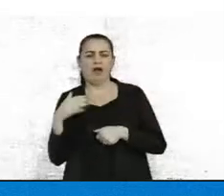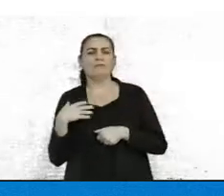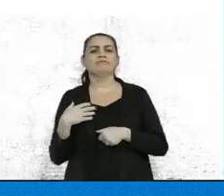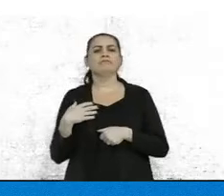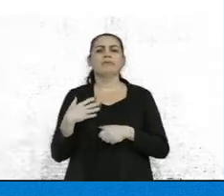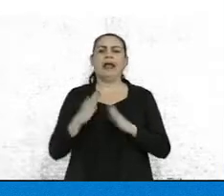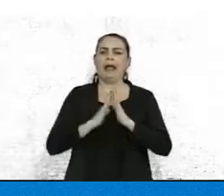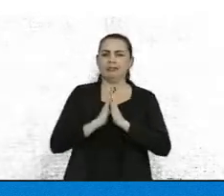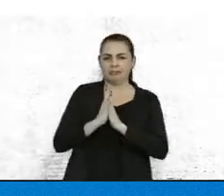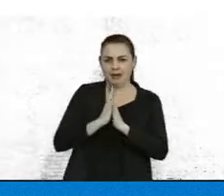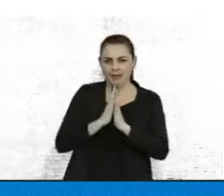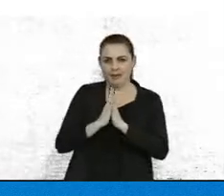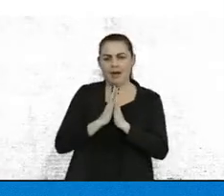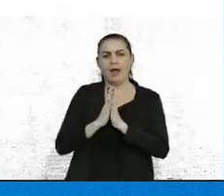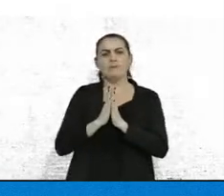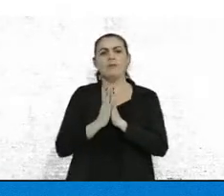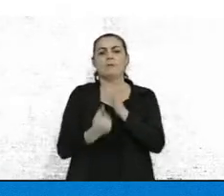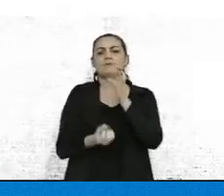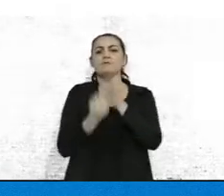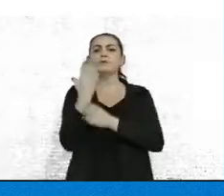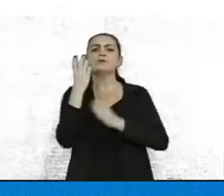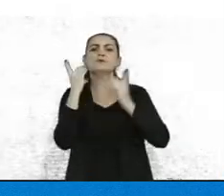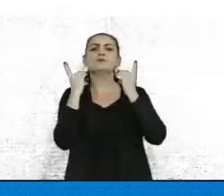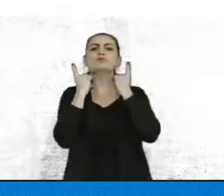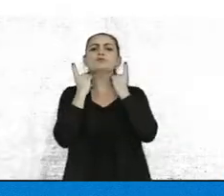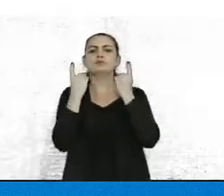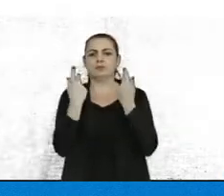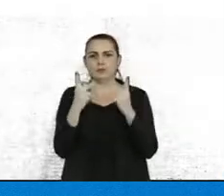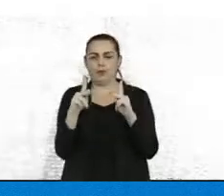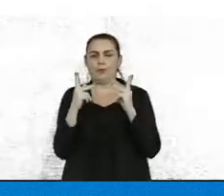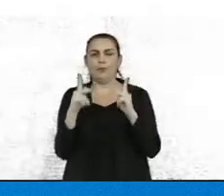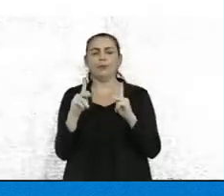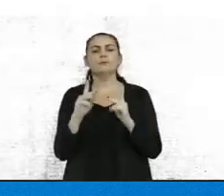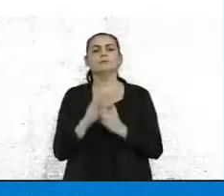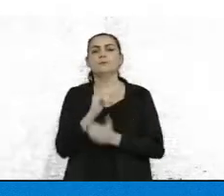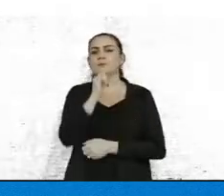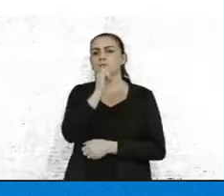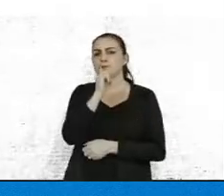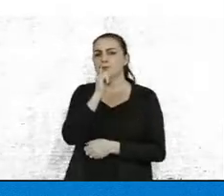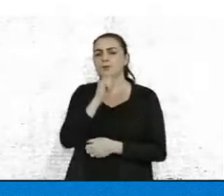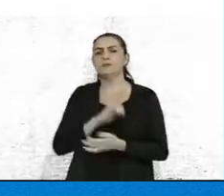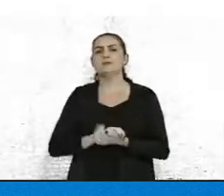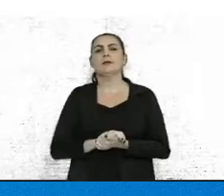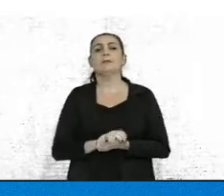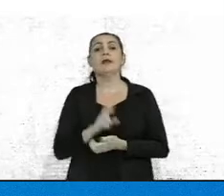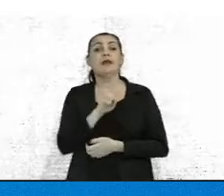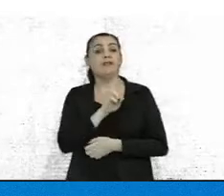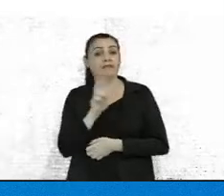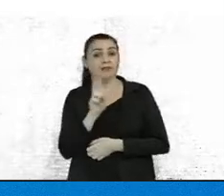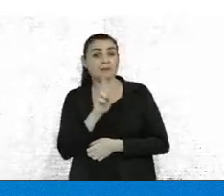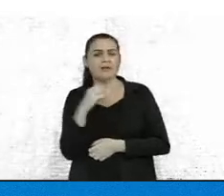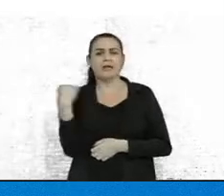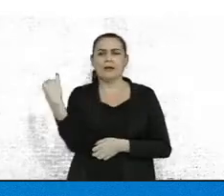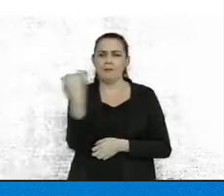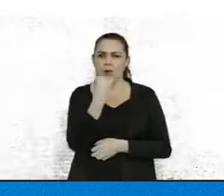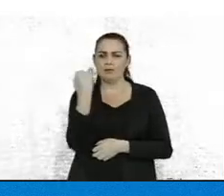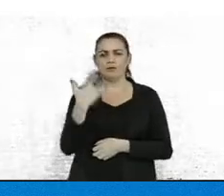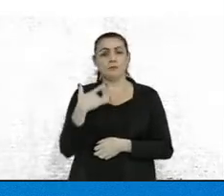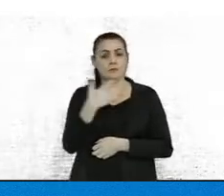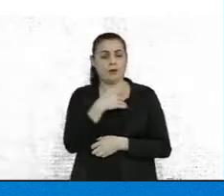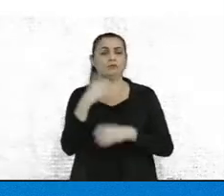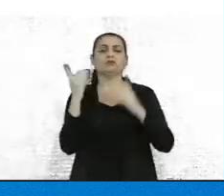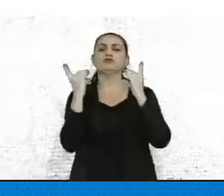exemplo, fatores nutricionais, nutrientes, vitaminas que são importantes para a saúde de tireoide. Eu vou citar algumas, tá? O